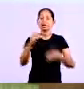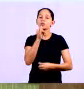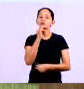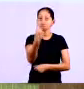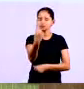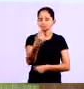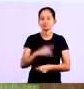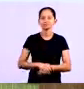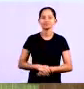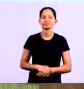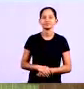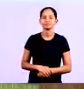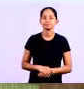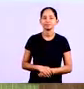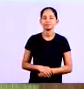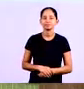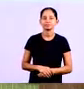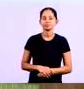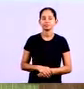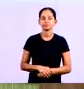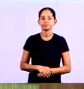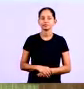isso. Vamos lá.